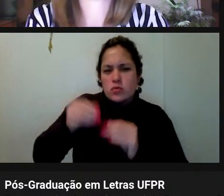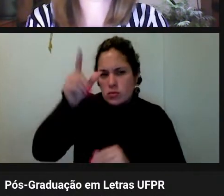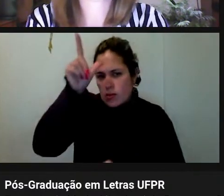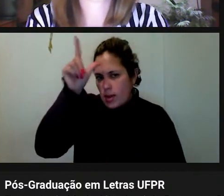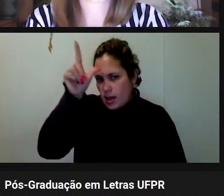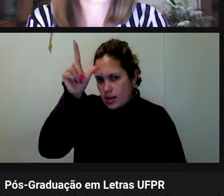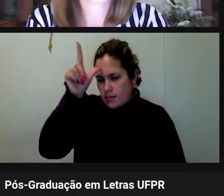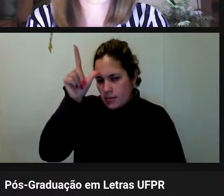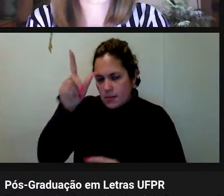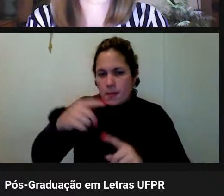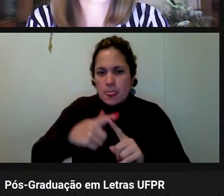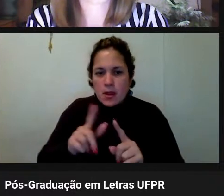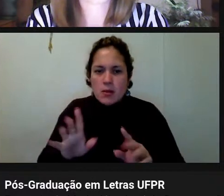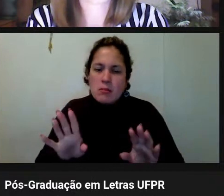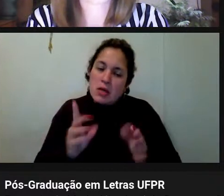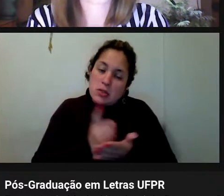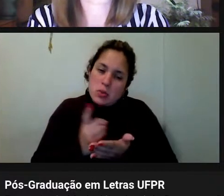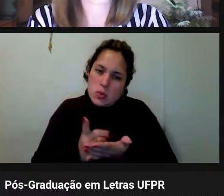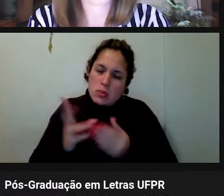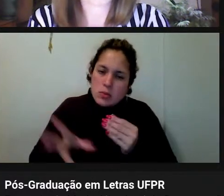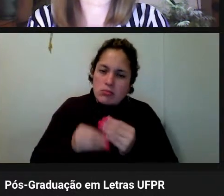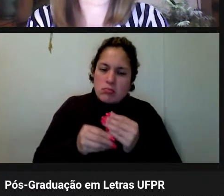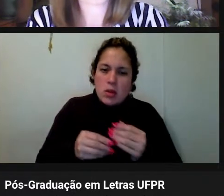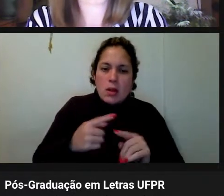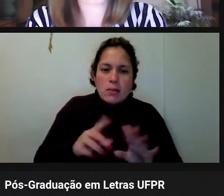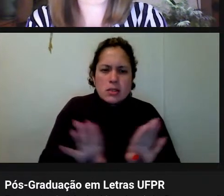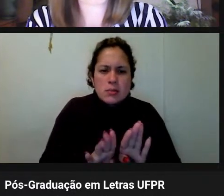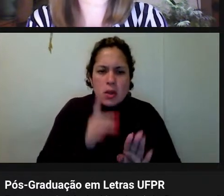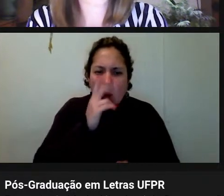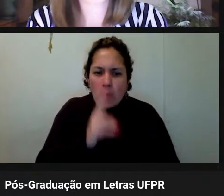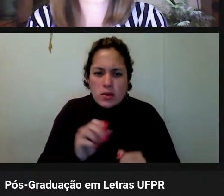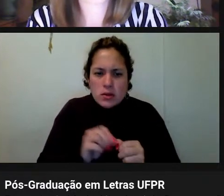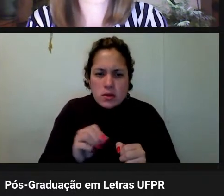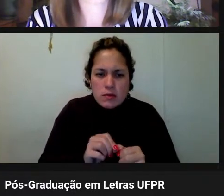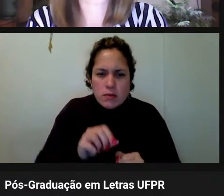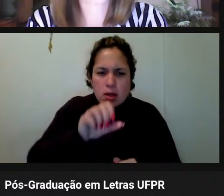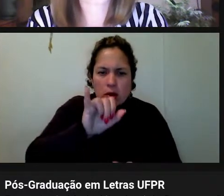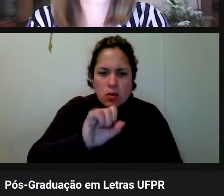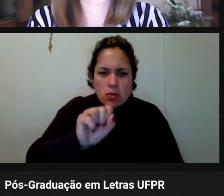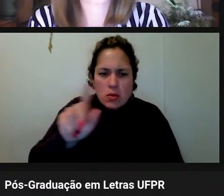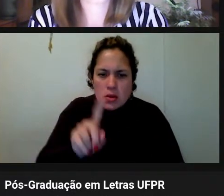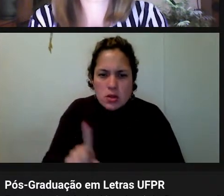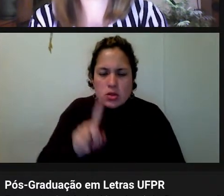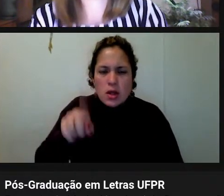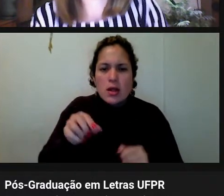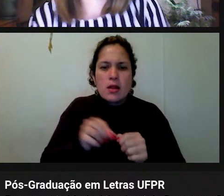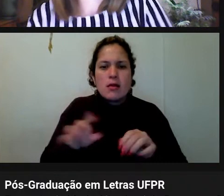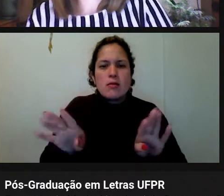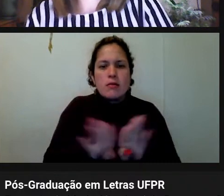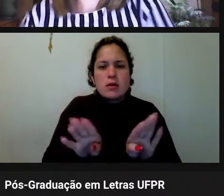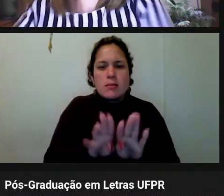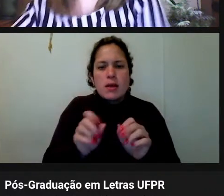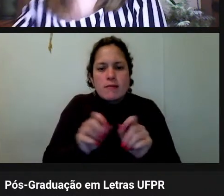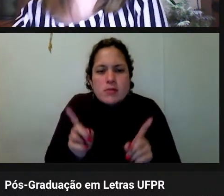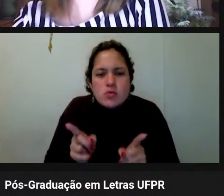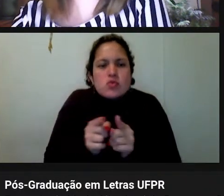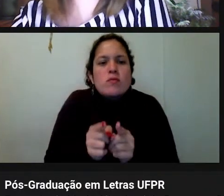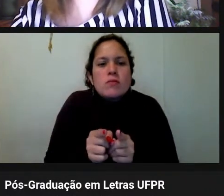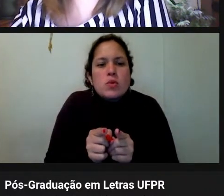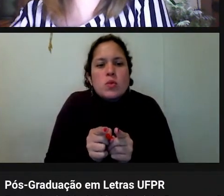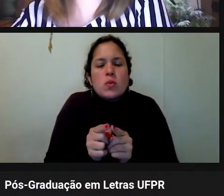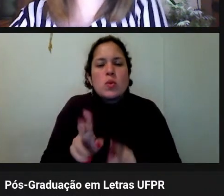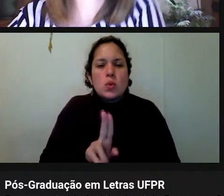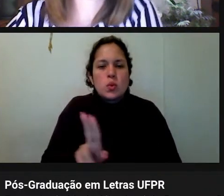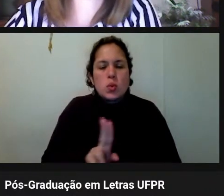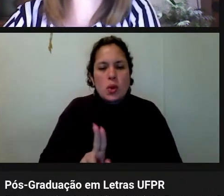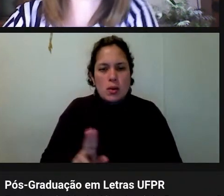e provavelmente esse sufixo ish, ele é uma forma de encurtar os nomes.